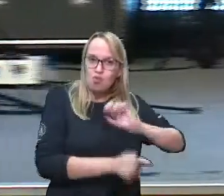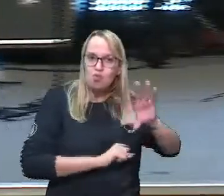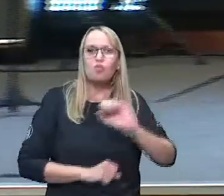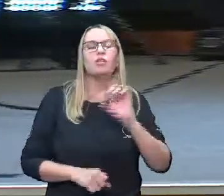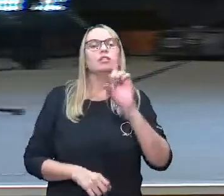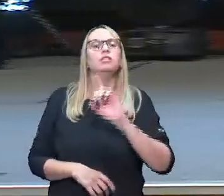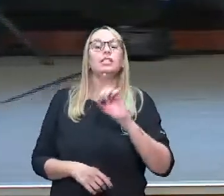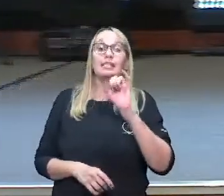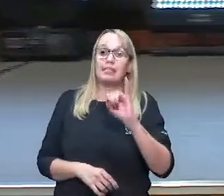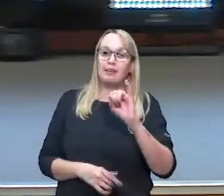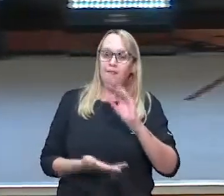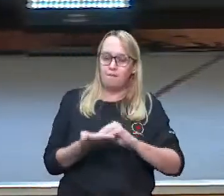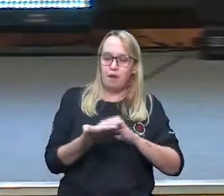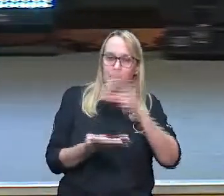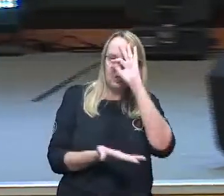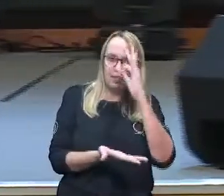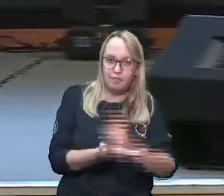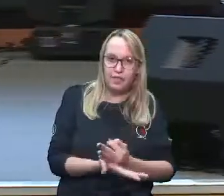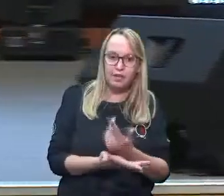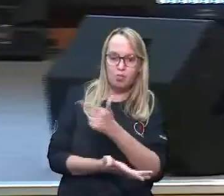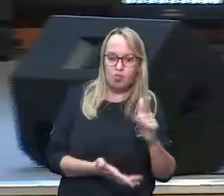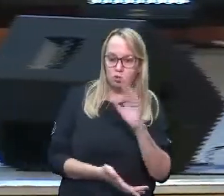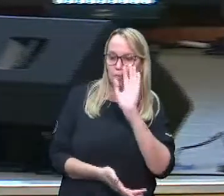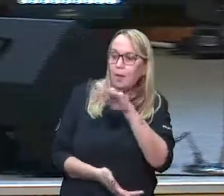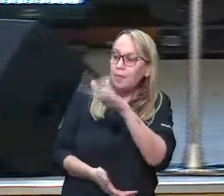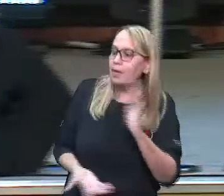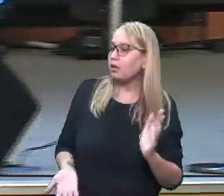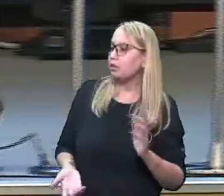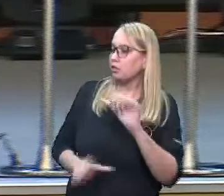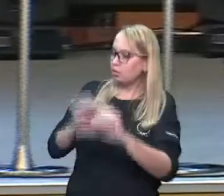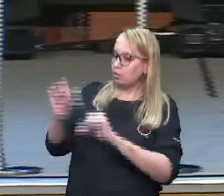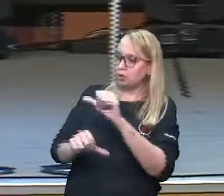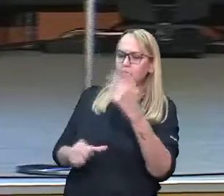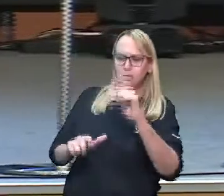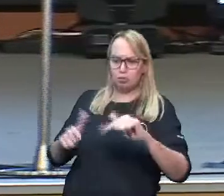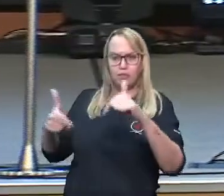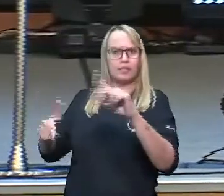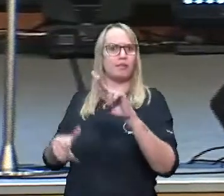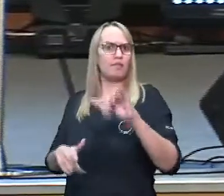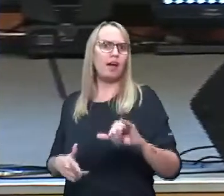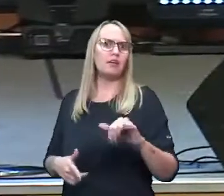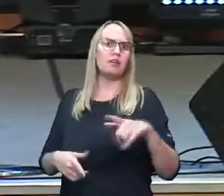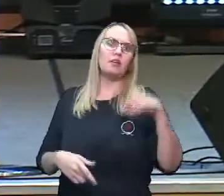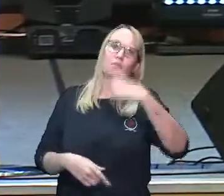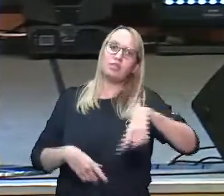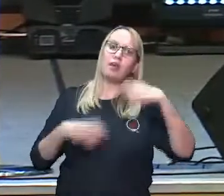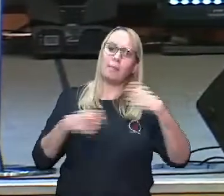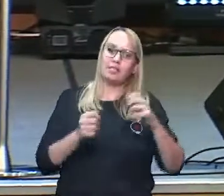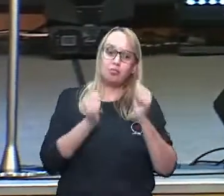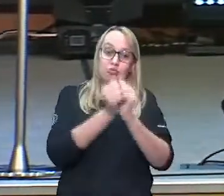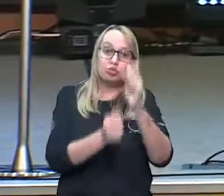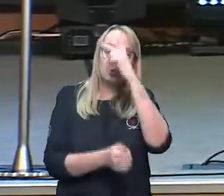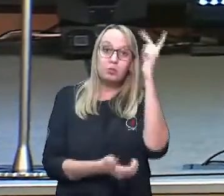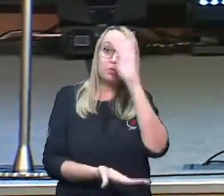um caminho no meio do deserto. Ei, acorda, Deus vai realizar na sua vida. Você tem que andar com quem crê,